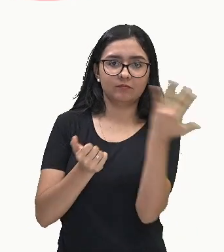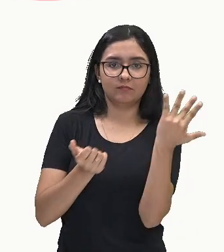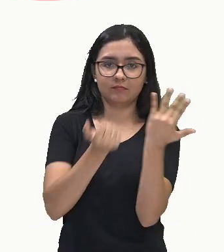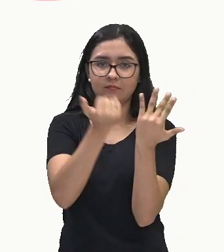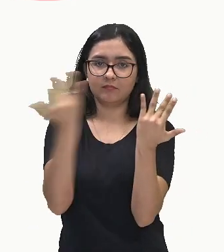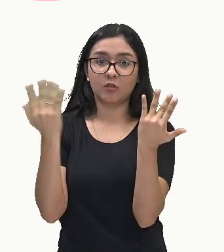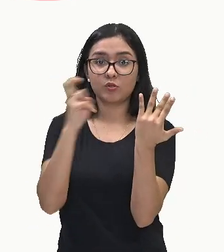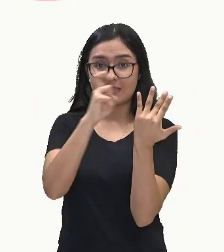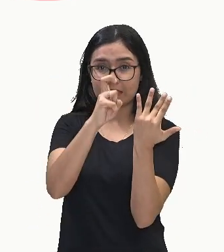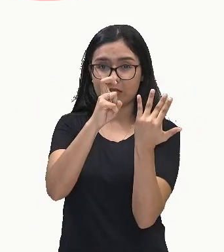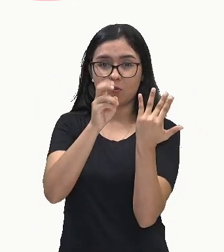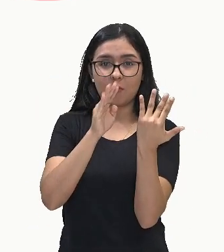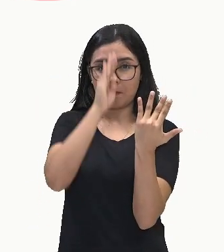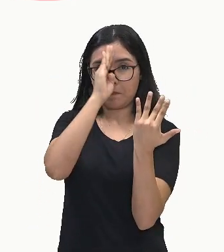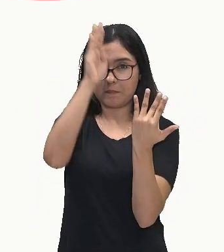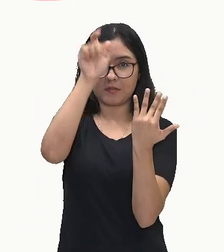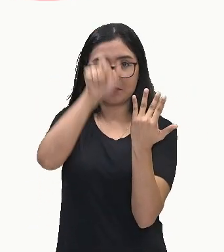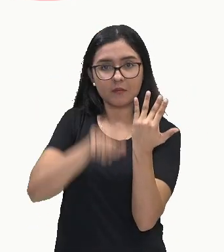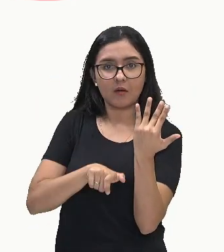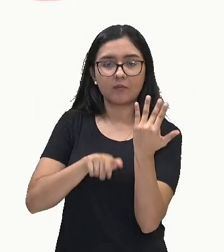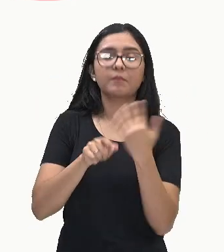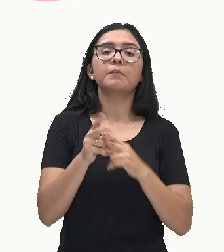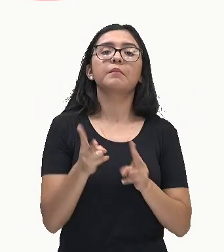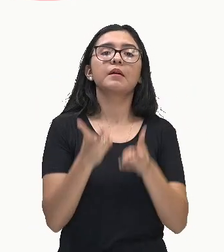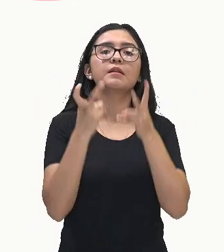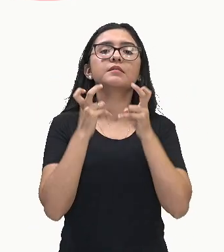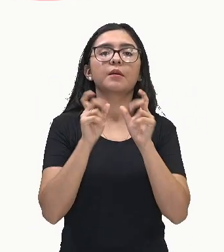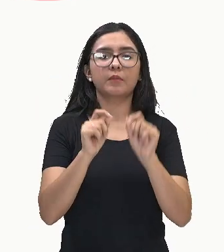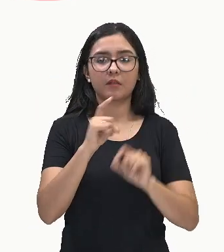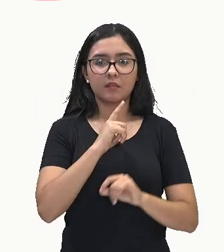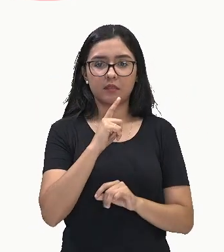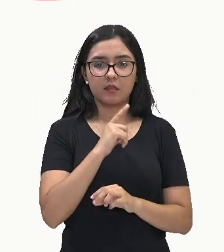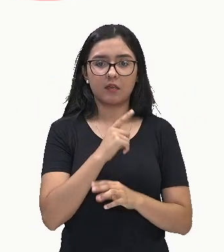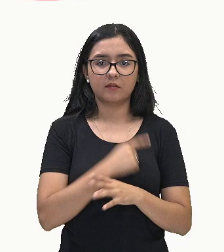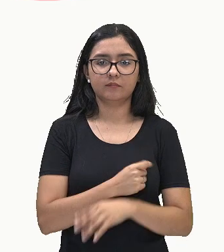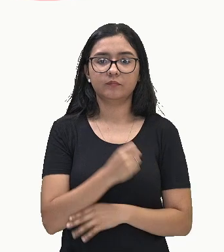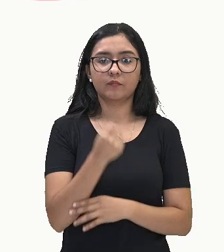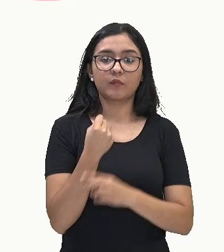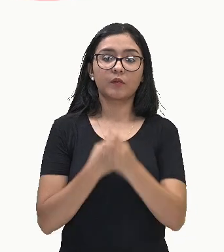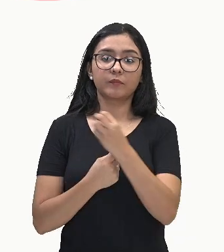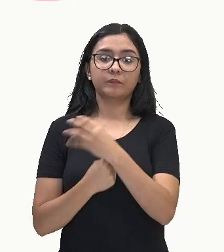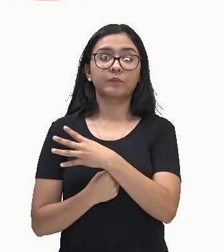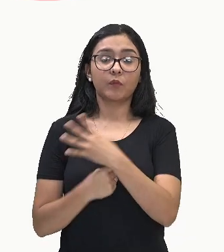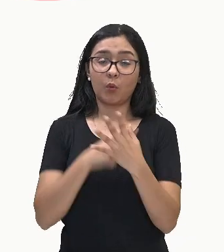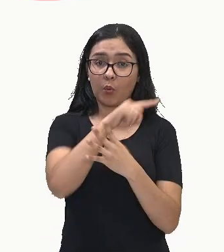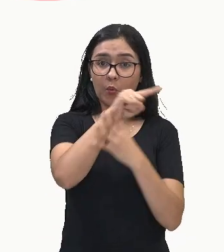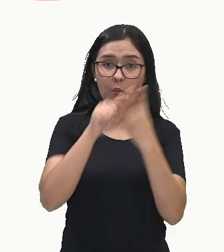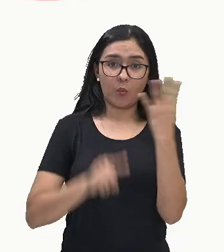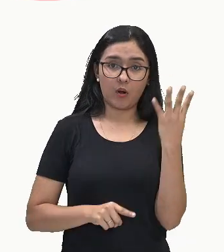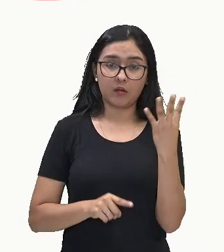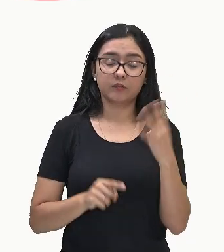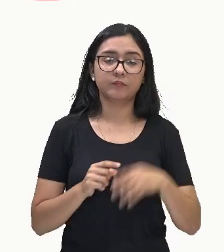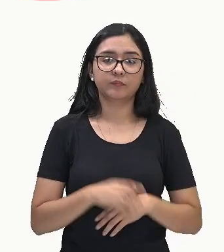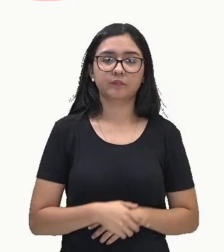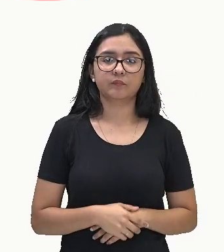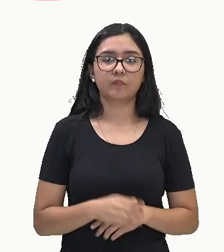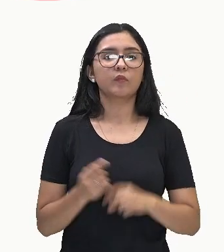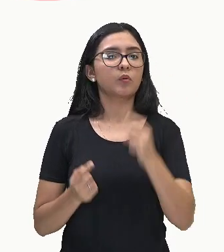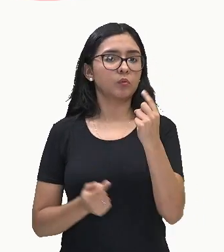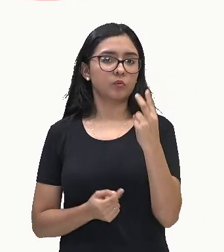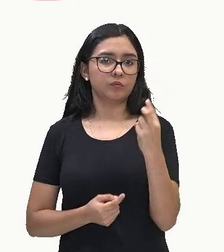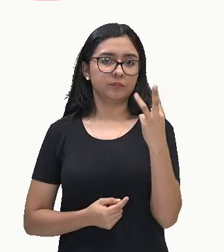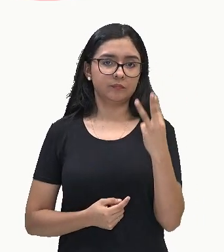conjunto Observe que nós temos aqui quatro elementos 1 2 3 e 4 à esquerda do